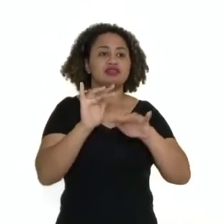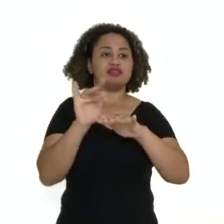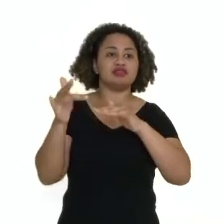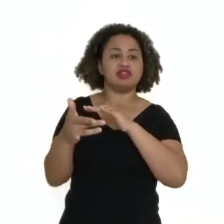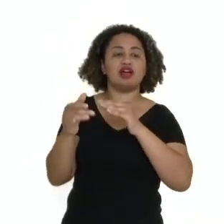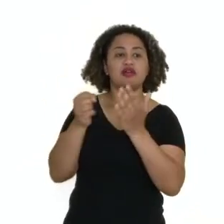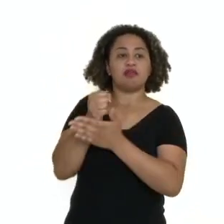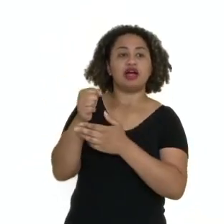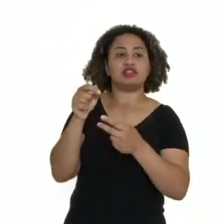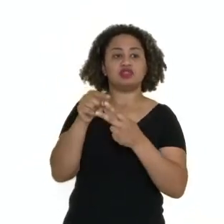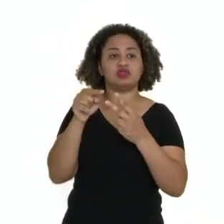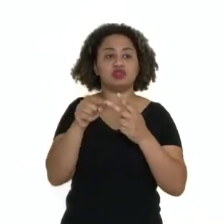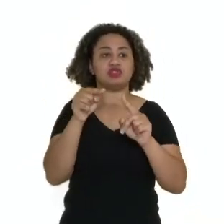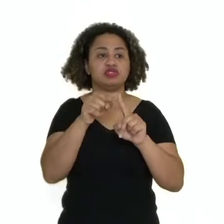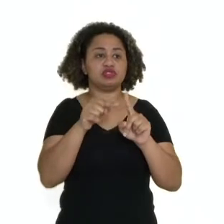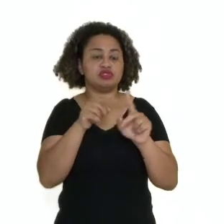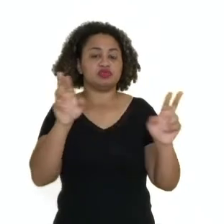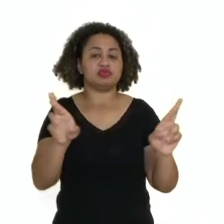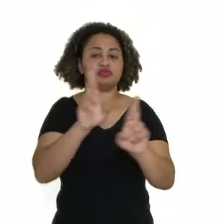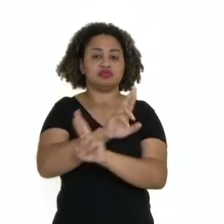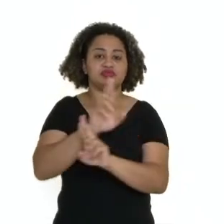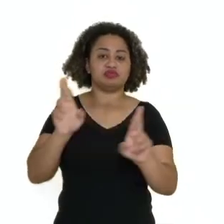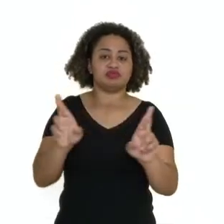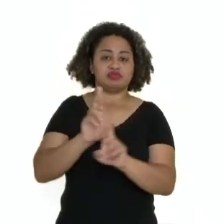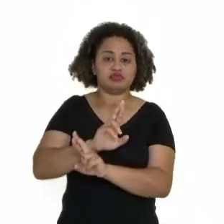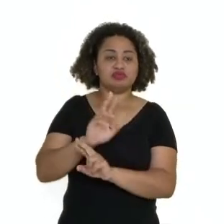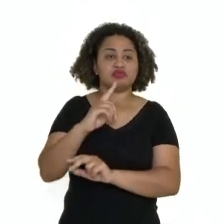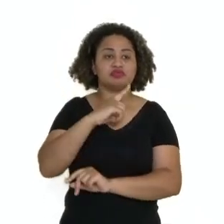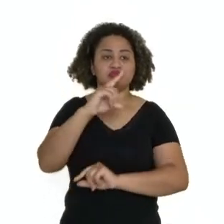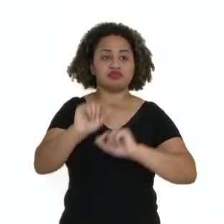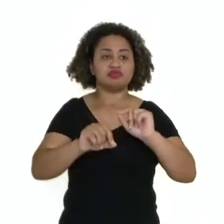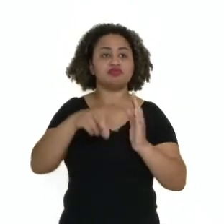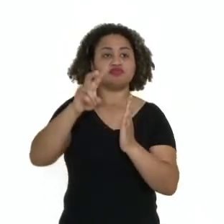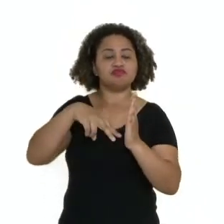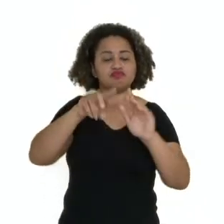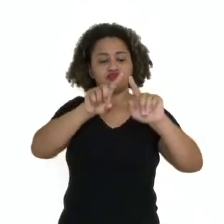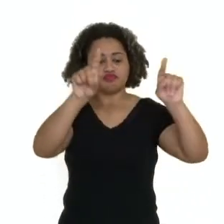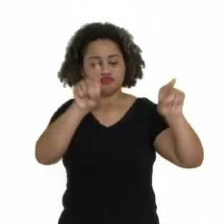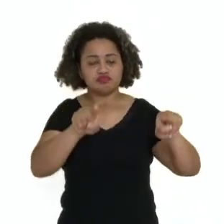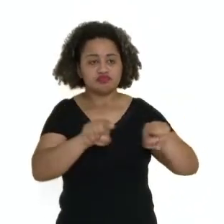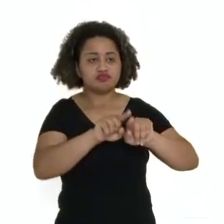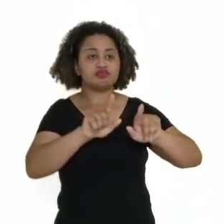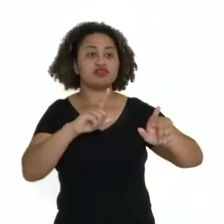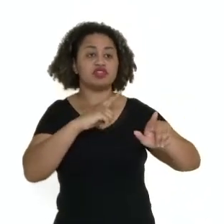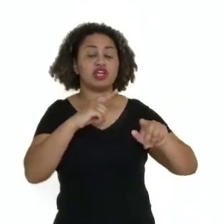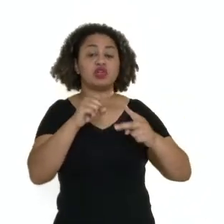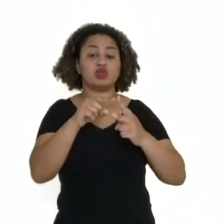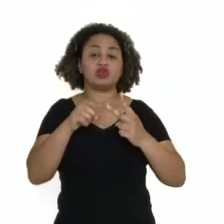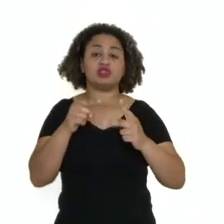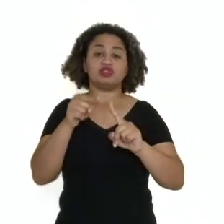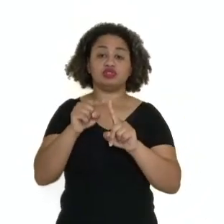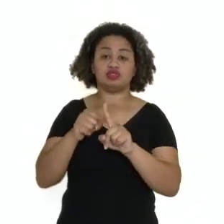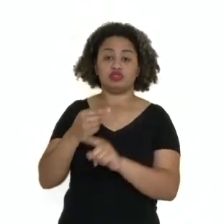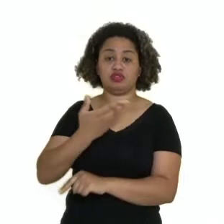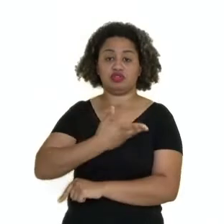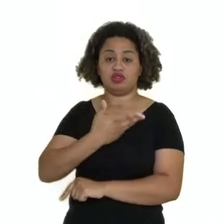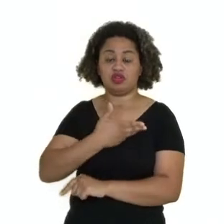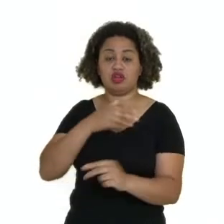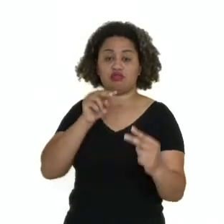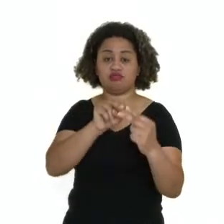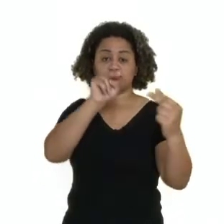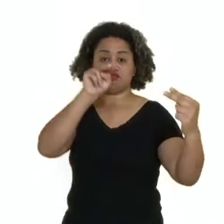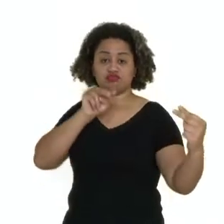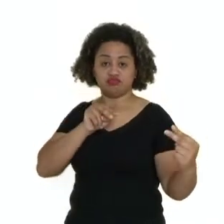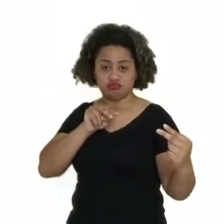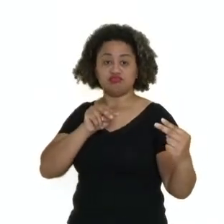dois tipos de relação. Então, da leitura do infográfico, depreende-se dois tipos de amizade: